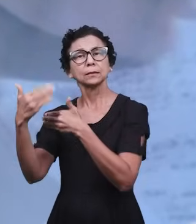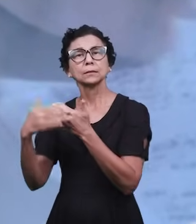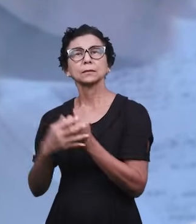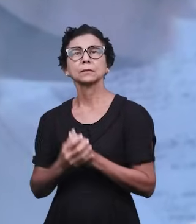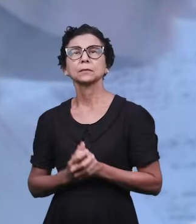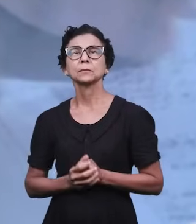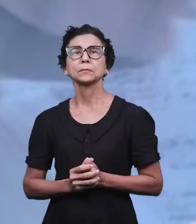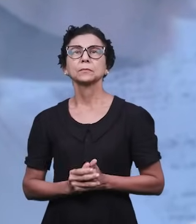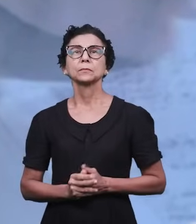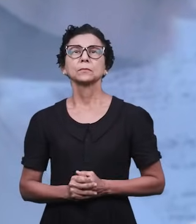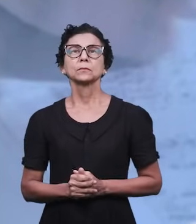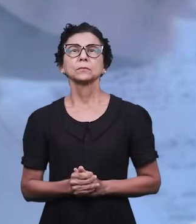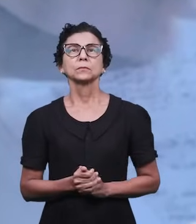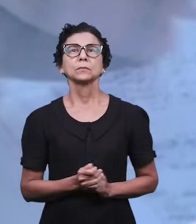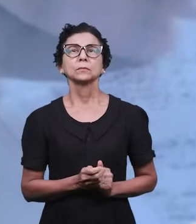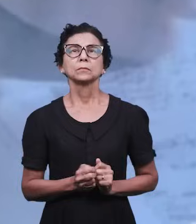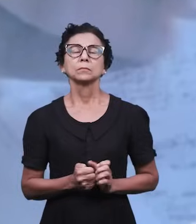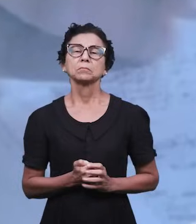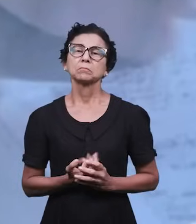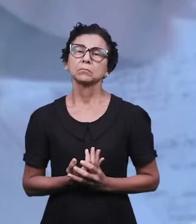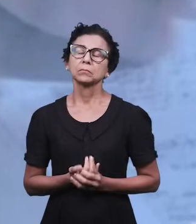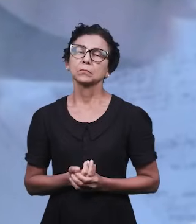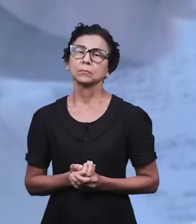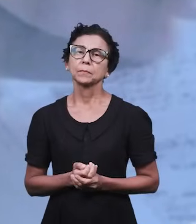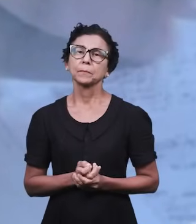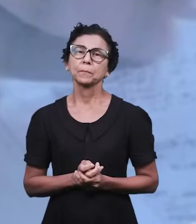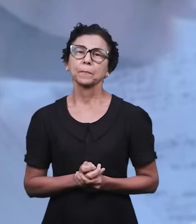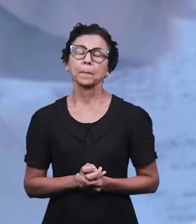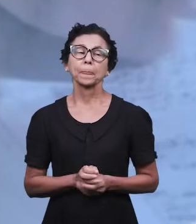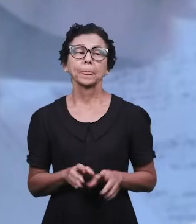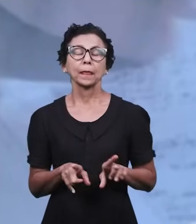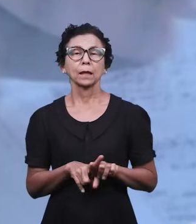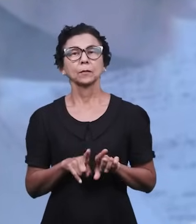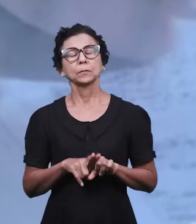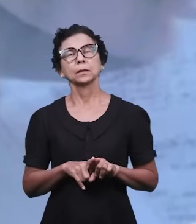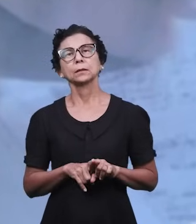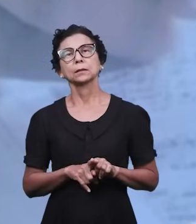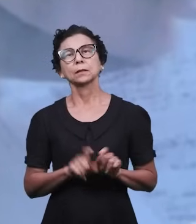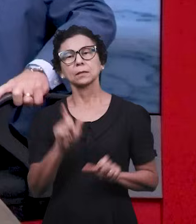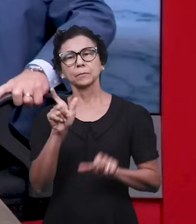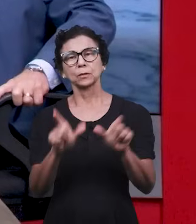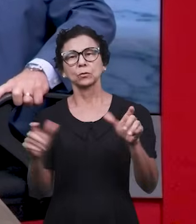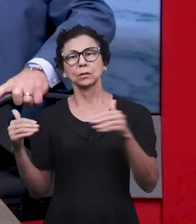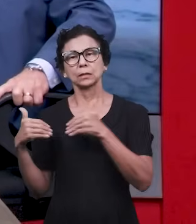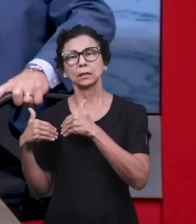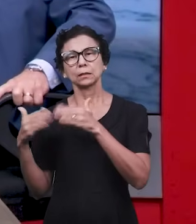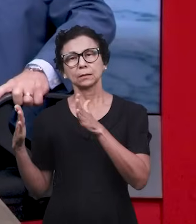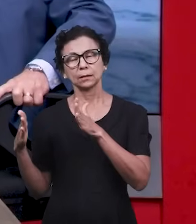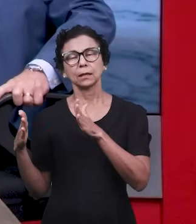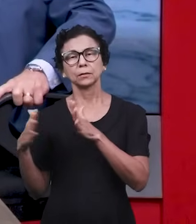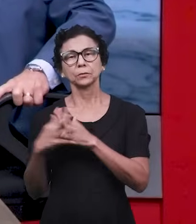Talvez tenha mais, poderia falar alguma coisa mais sobre a questão das pessoas que deram início, né?